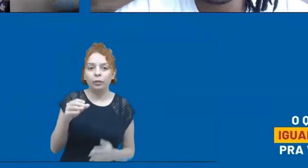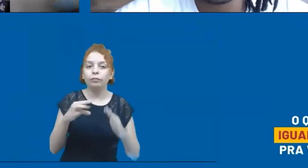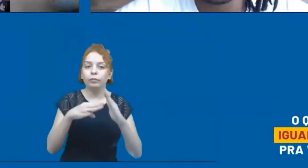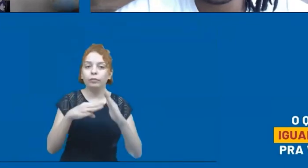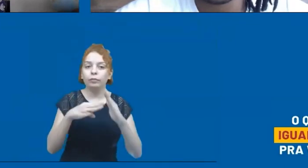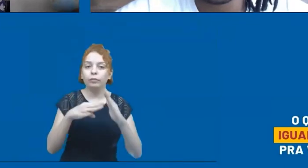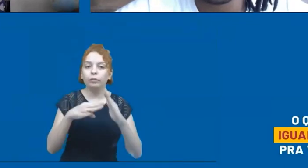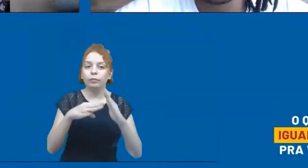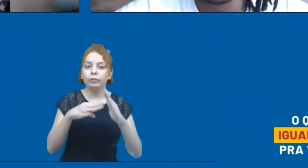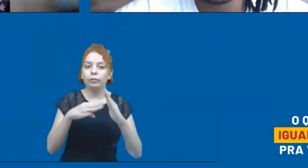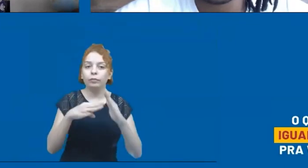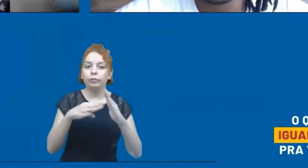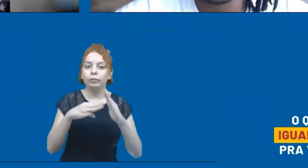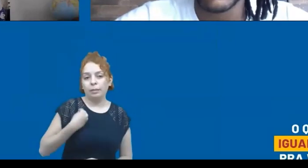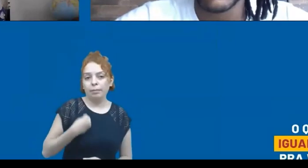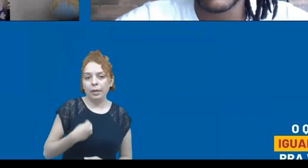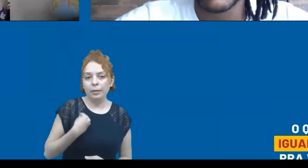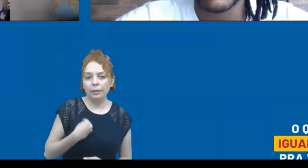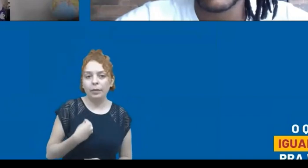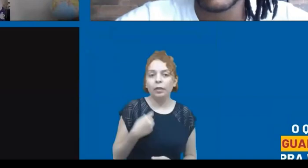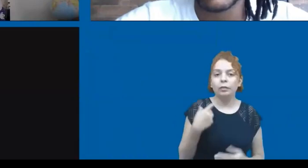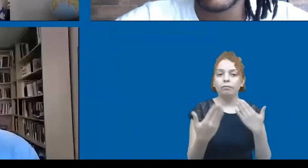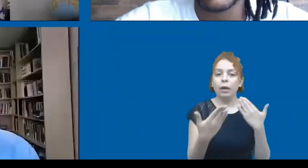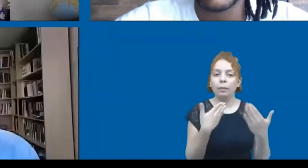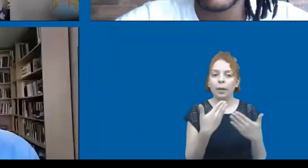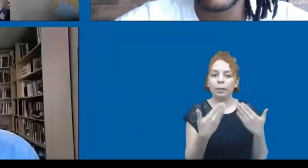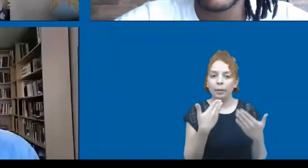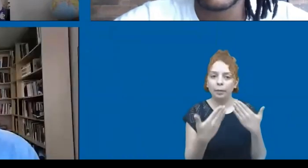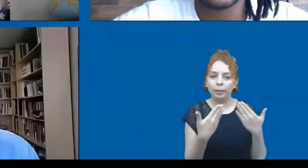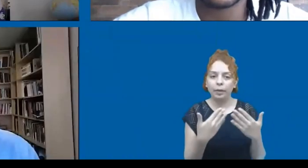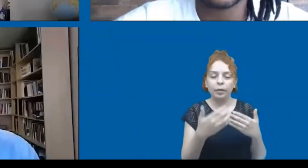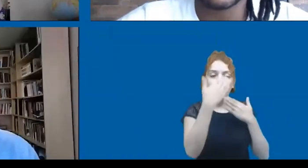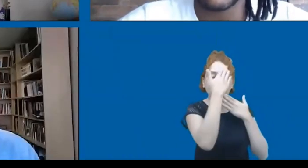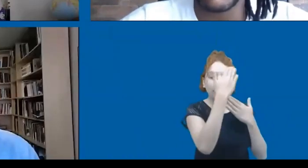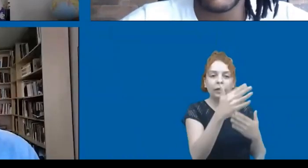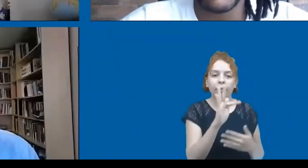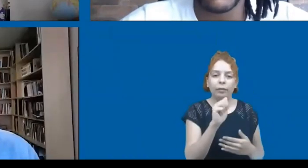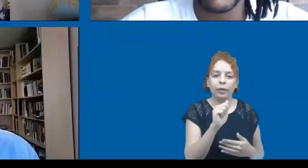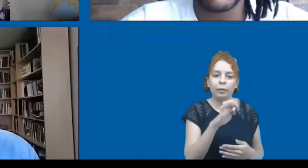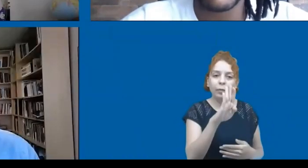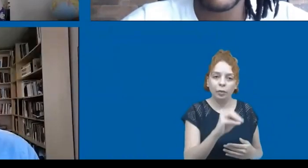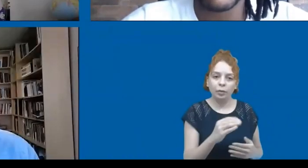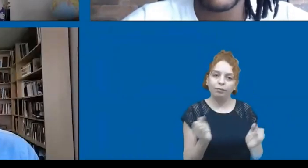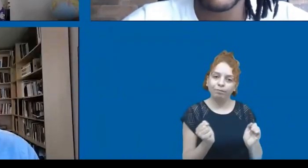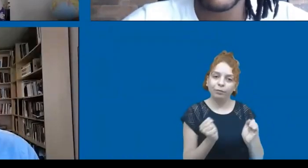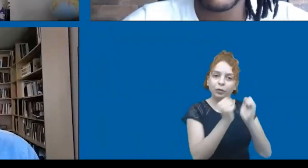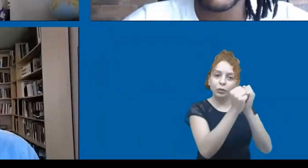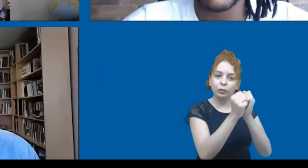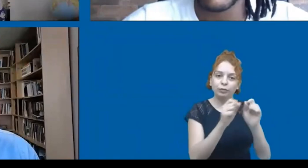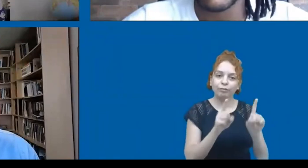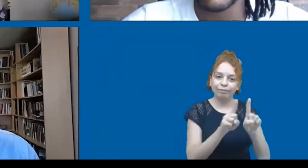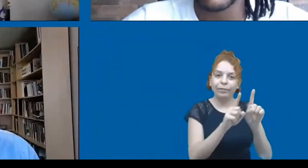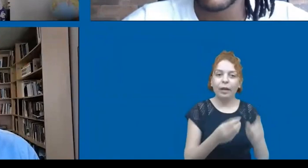para participar dessa conversa aqui conosco. Muito obrigada, Fábio. Eon, surge na terceira janela.